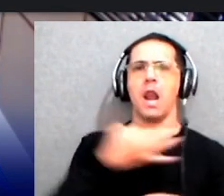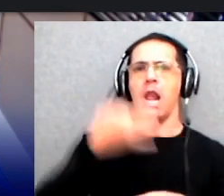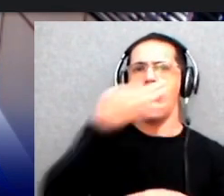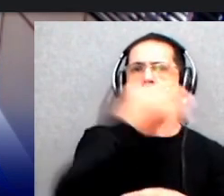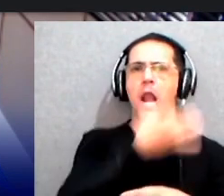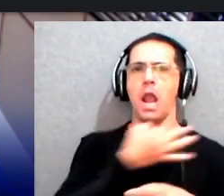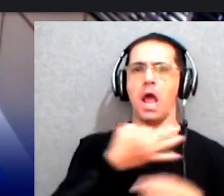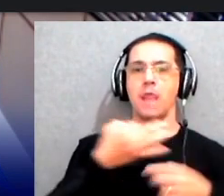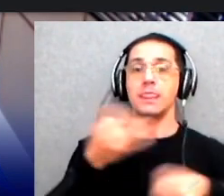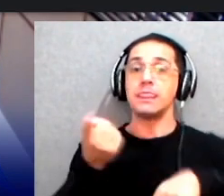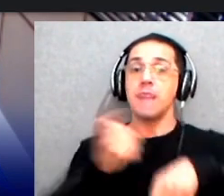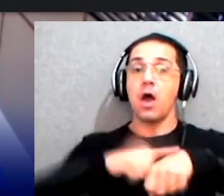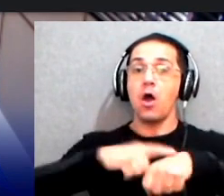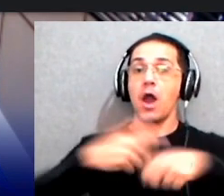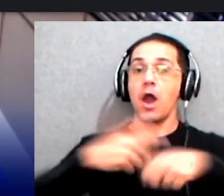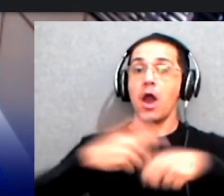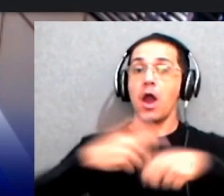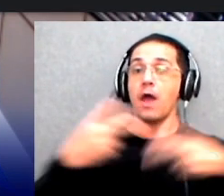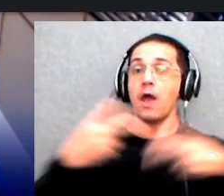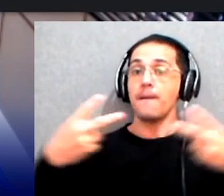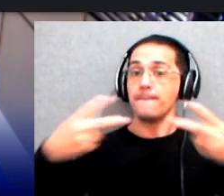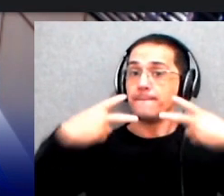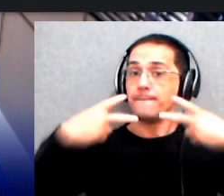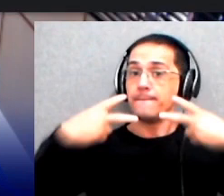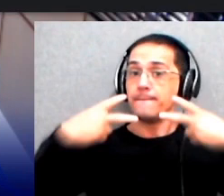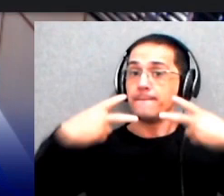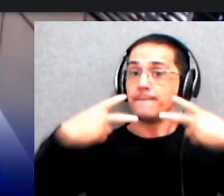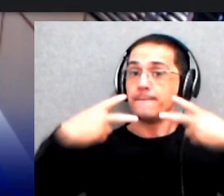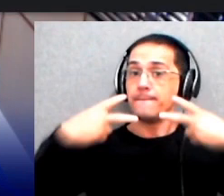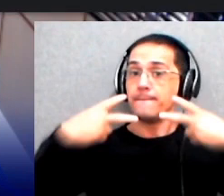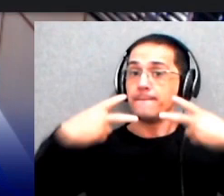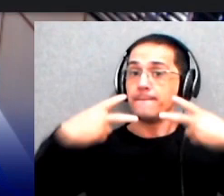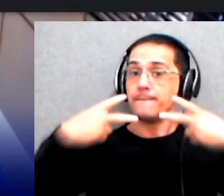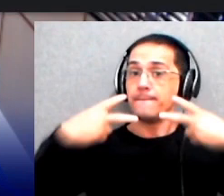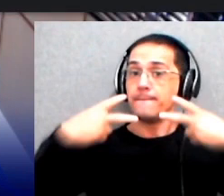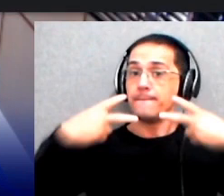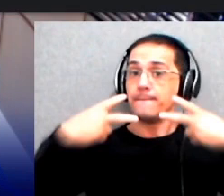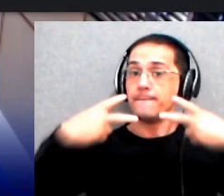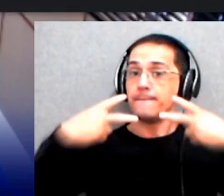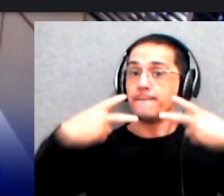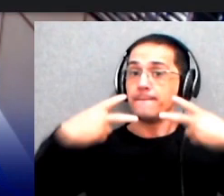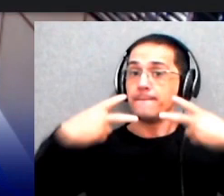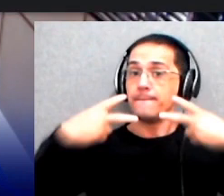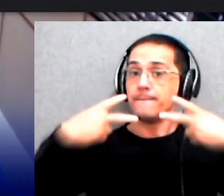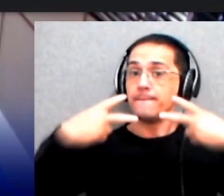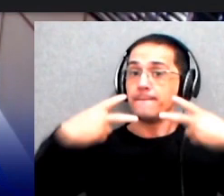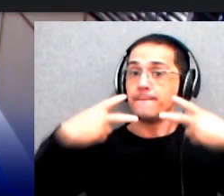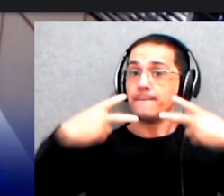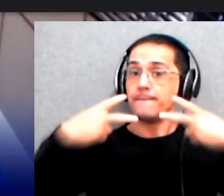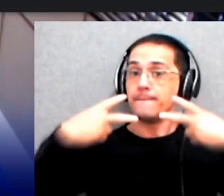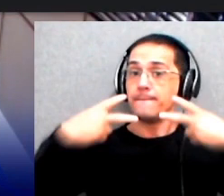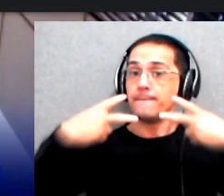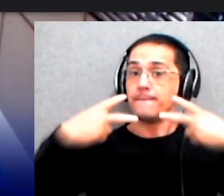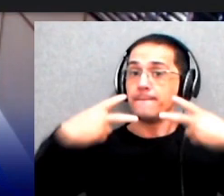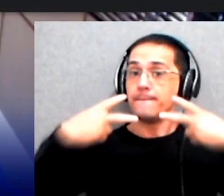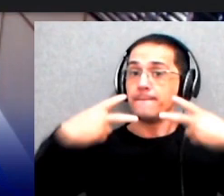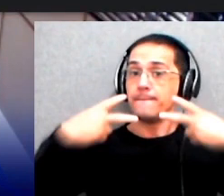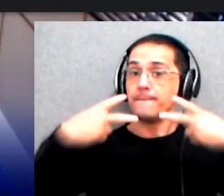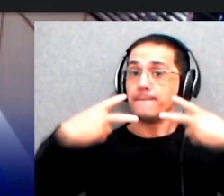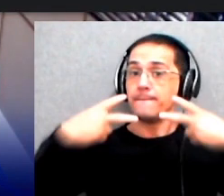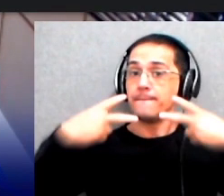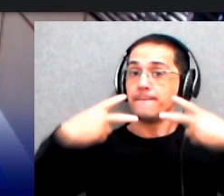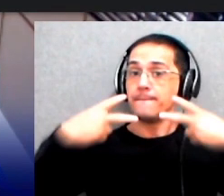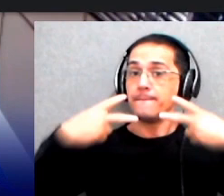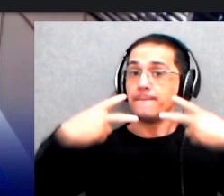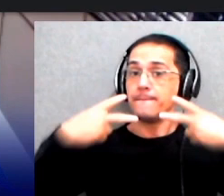ter? Podemos. Agora, mandar uma sustentação oral gravada e acreditar que alguém vai ficar ouvindo para uma sessão que você não vai estar presente, isso nós não